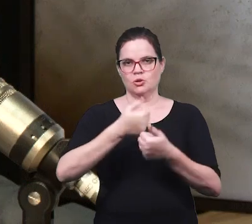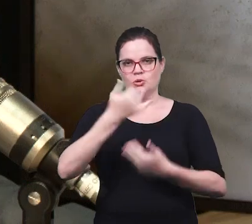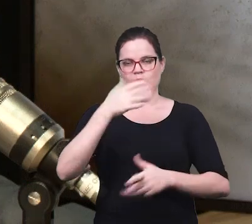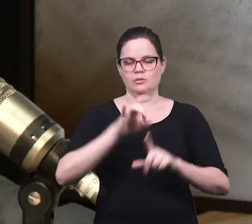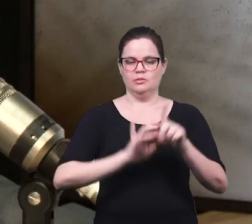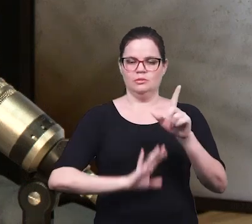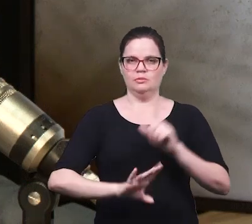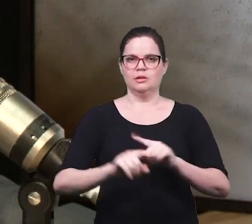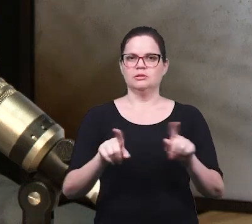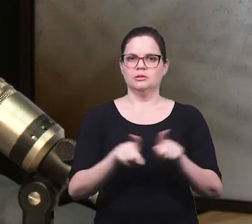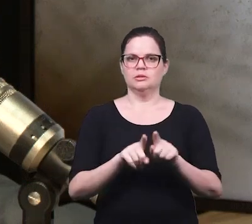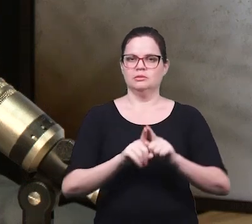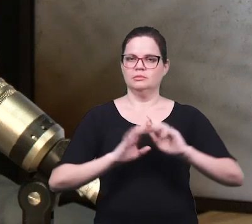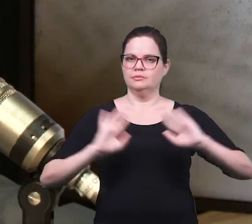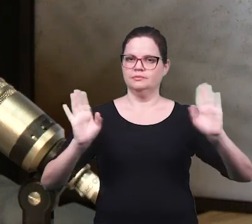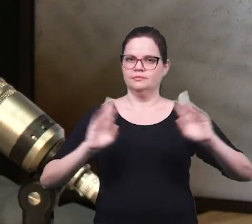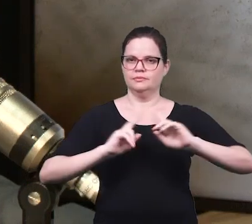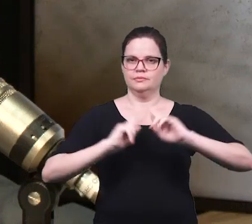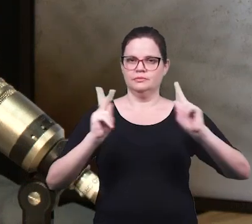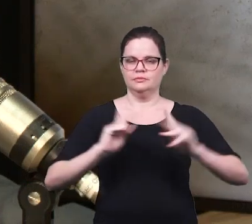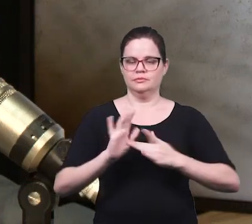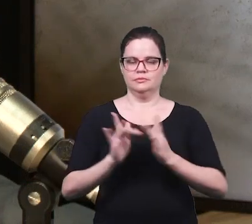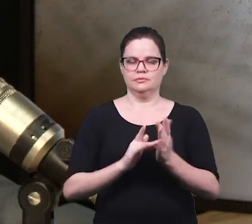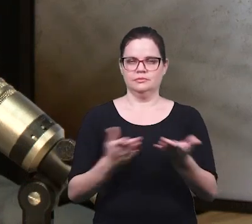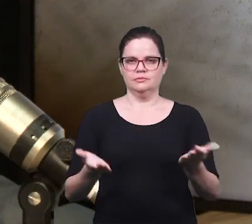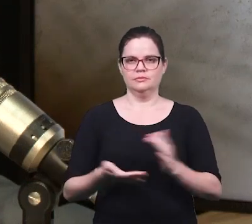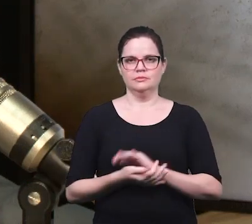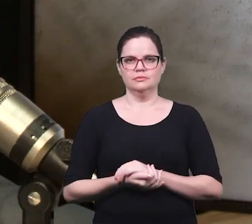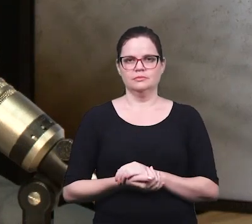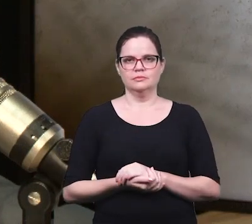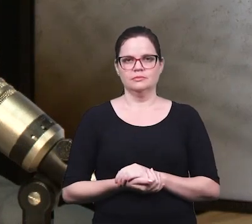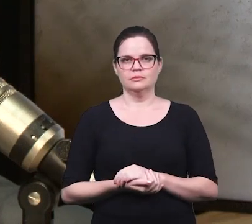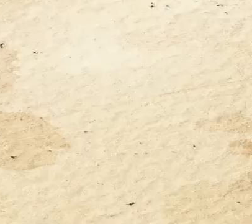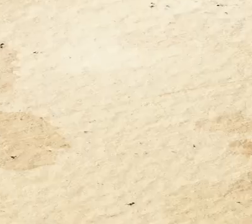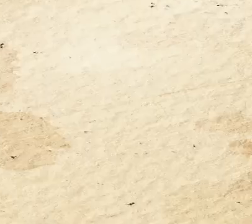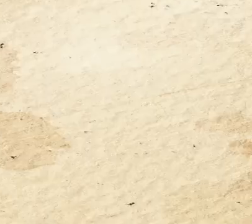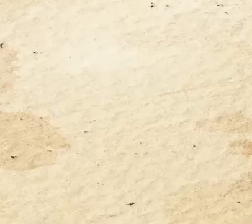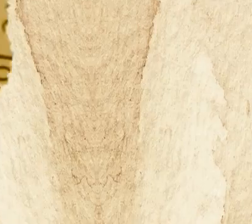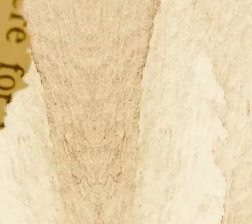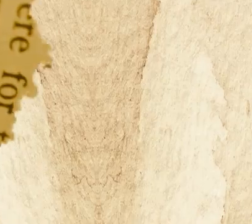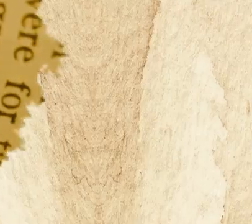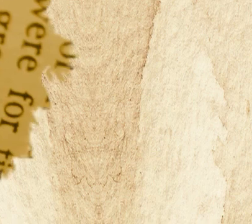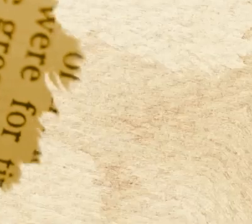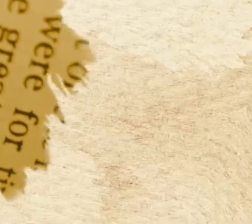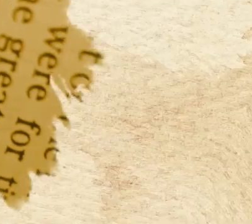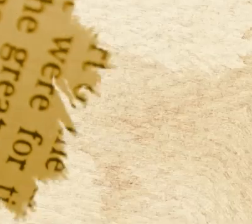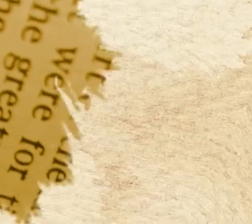compartilhe o nosso conteúdo. Assim encerramos, desejando a todos a paz do Senhor.